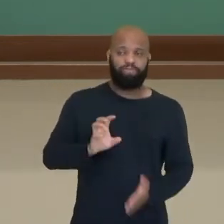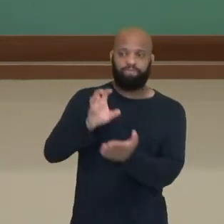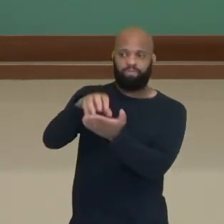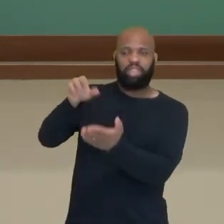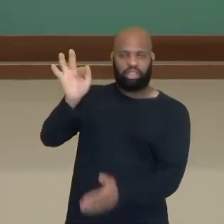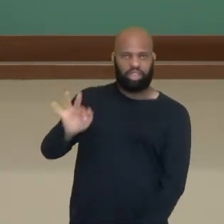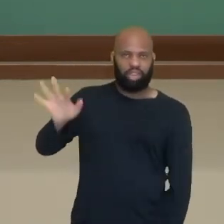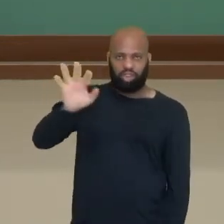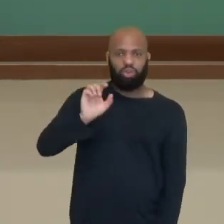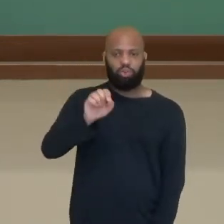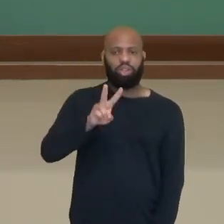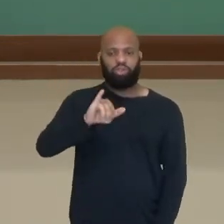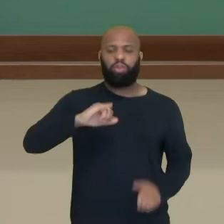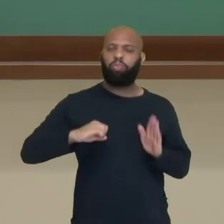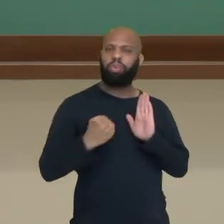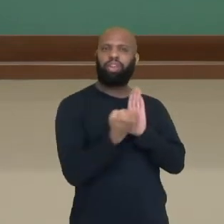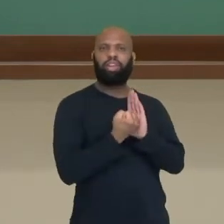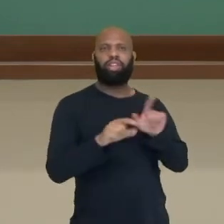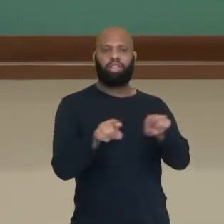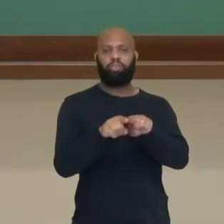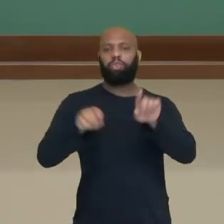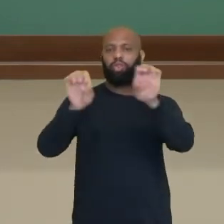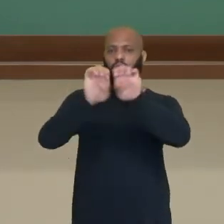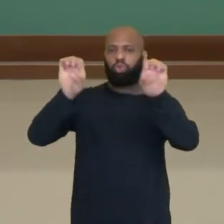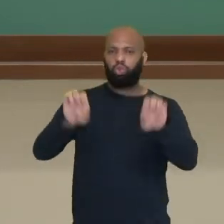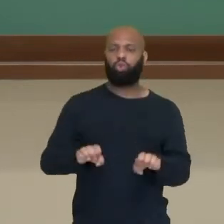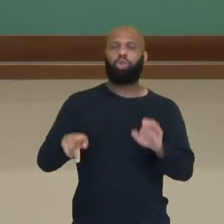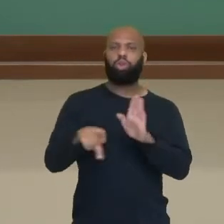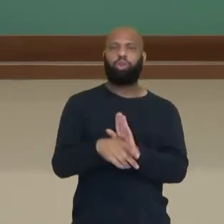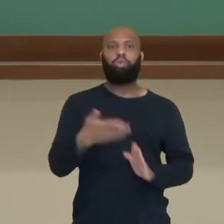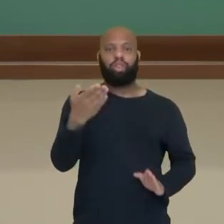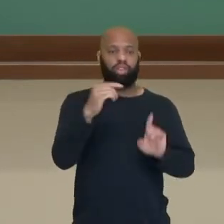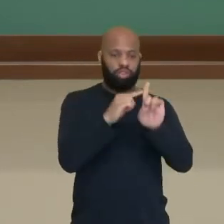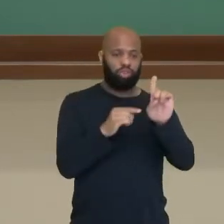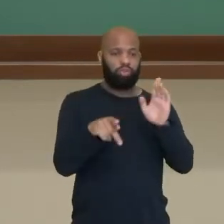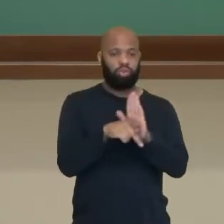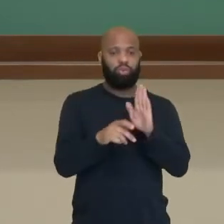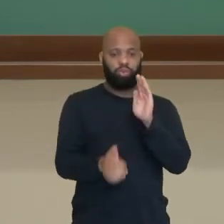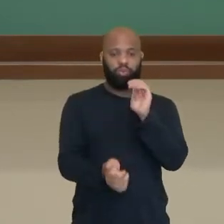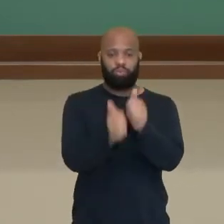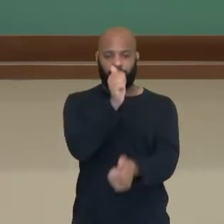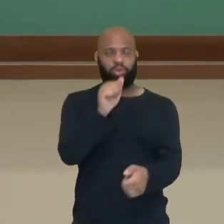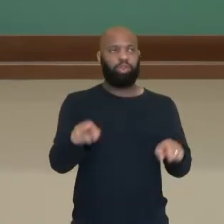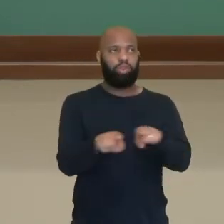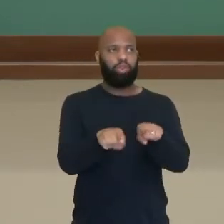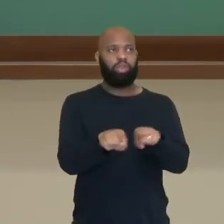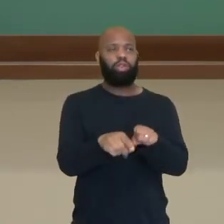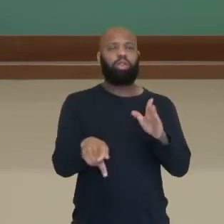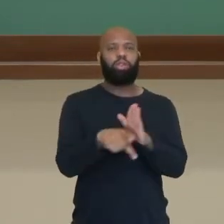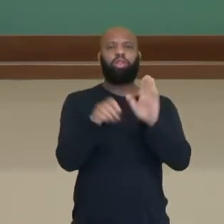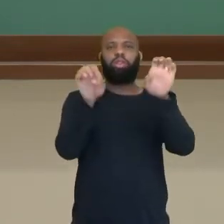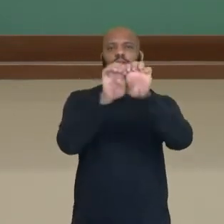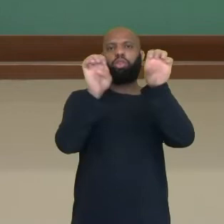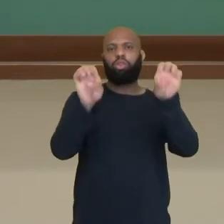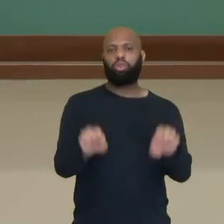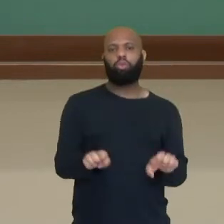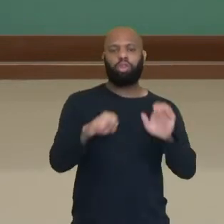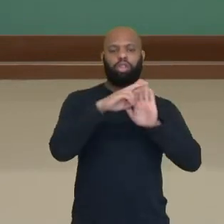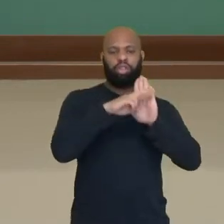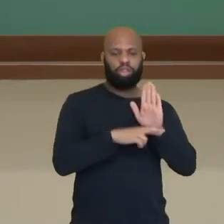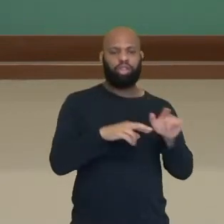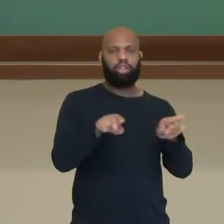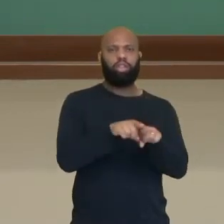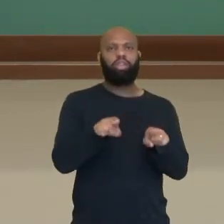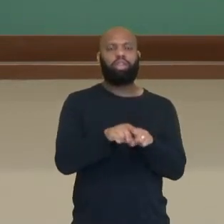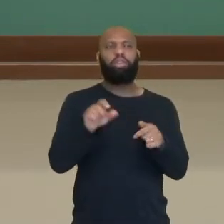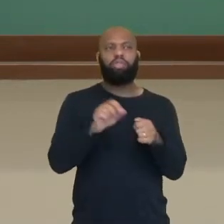confederações para marcar a estrutura dessa modalidade enquanto esporte, para estruturar as regras,